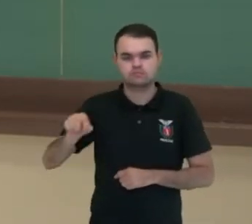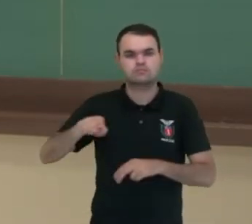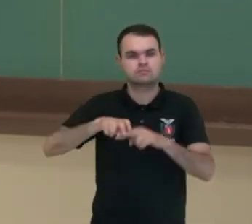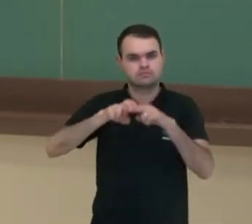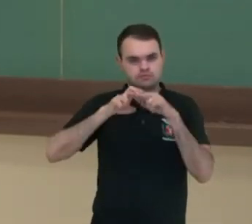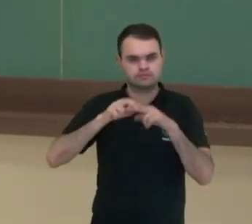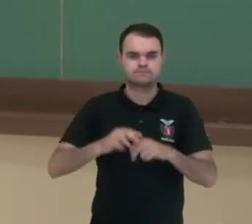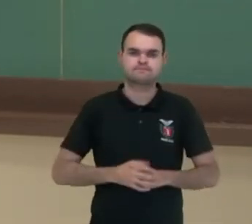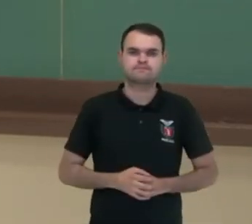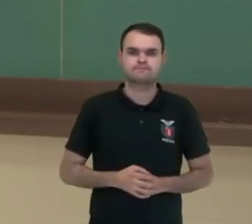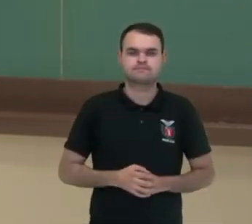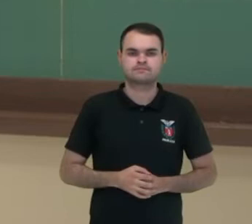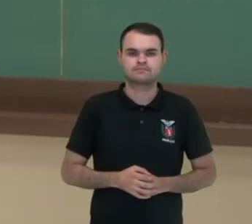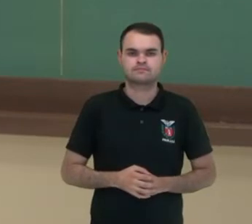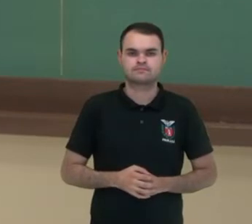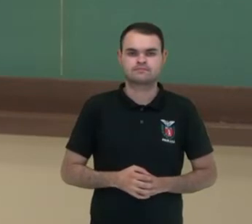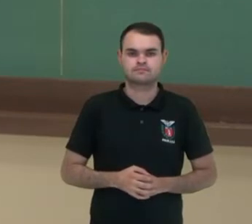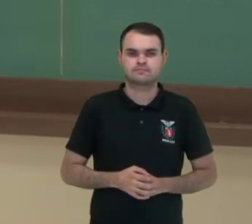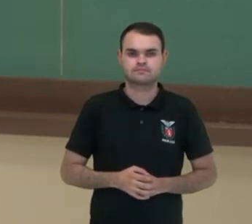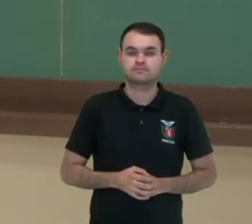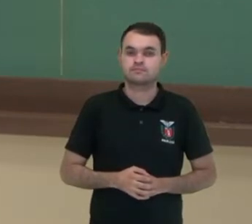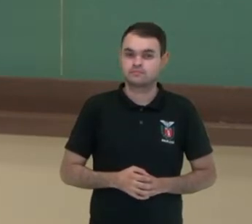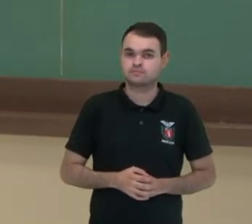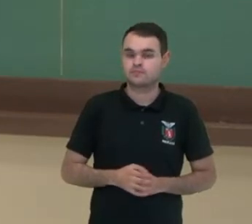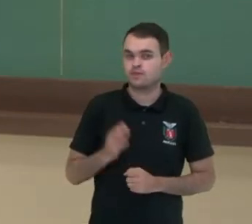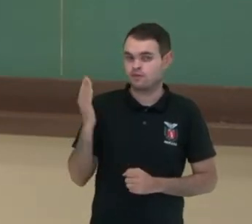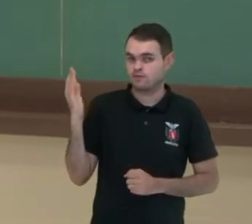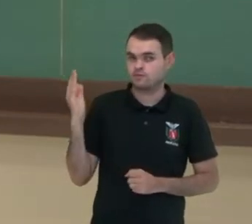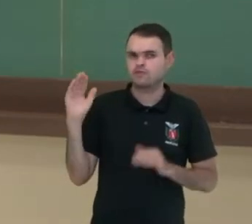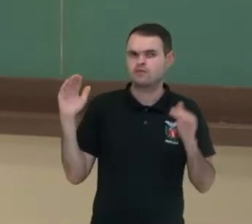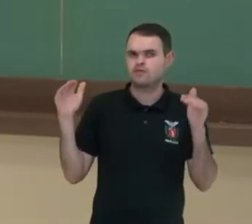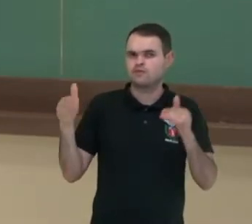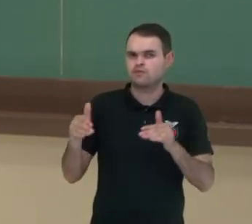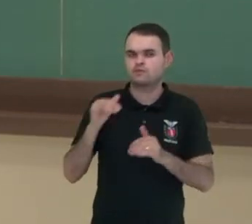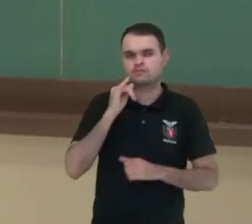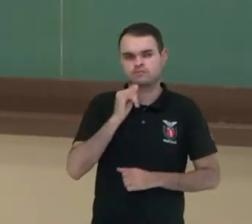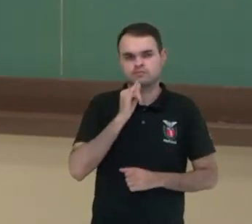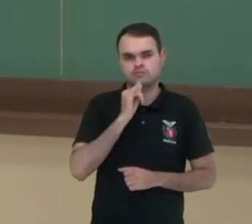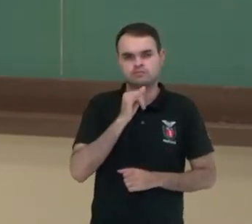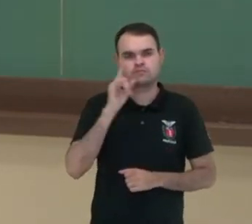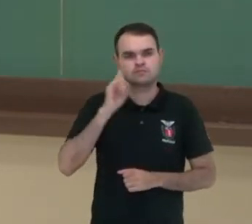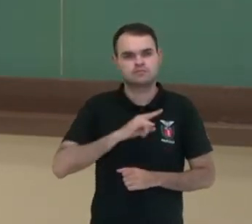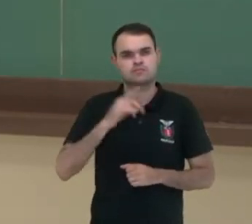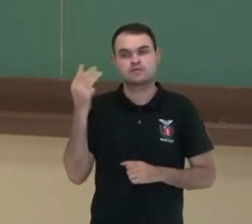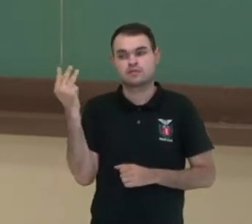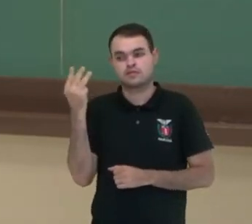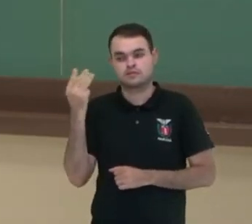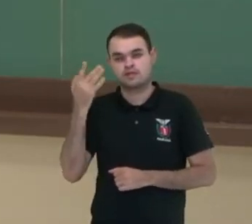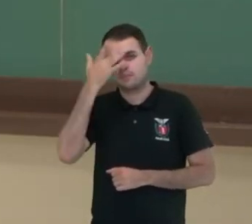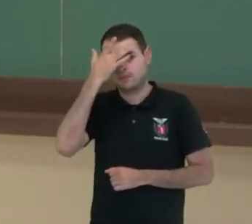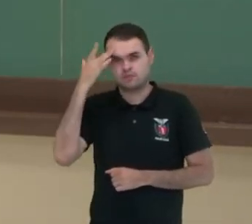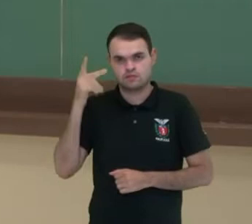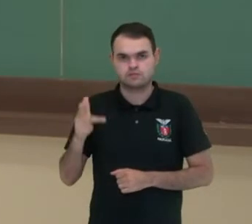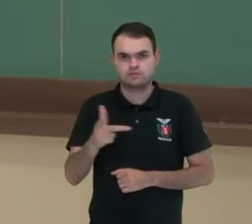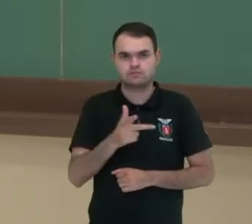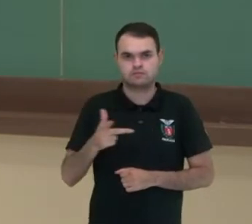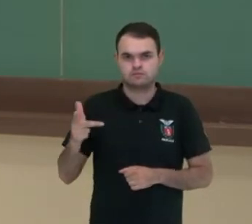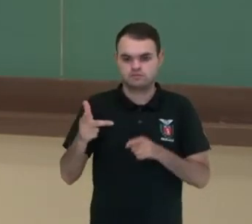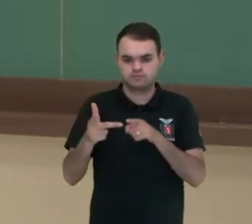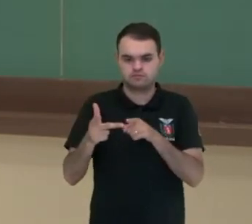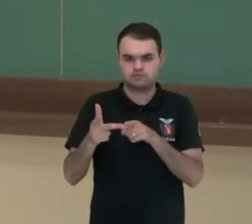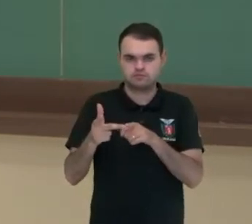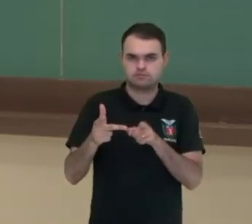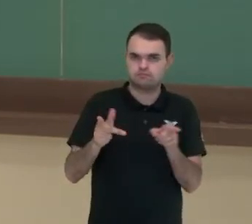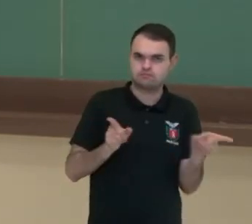por isso. Certo? Então, olha lá, o foco narrativo do conto está na terceira pessoa. Então,